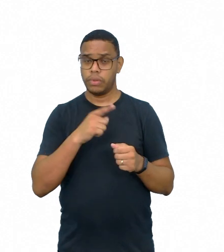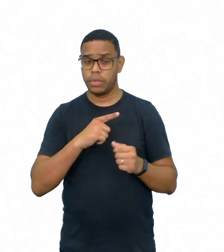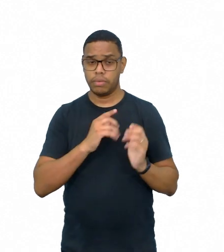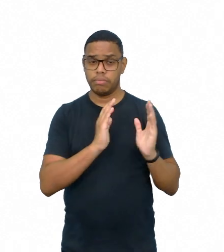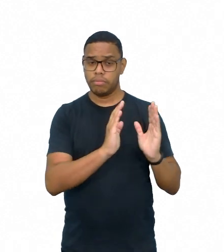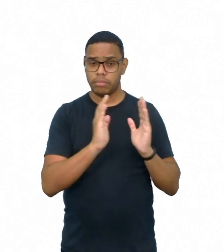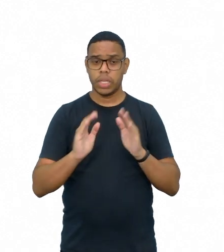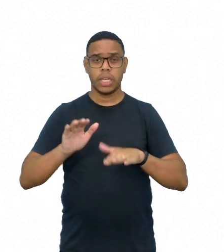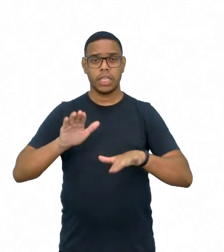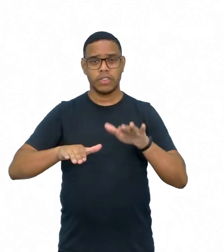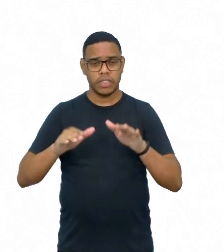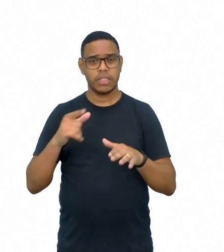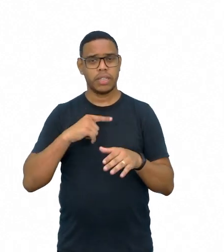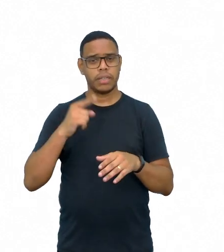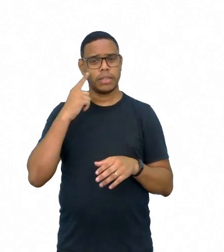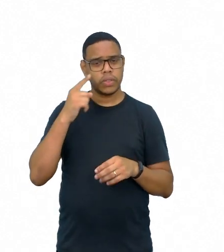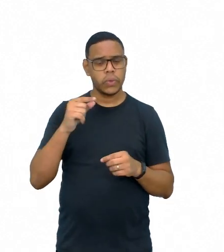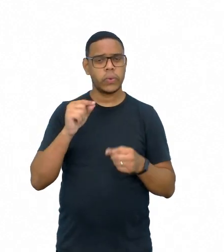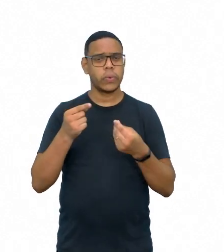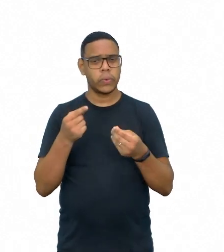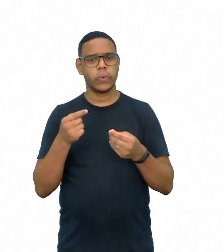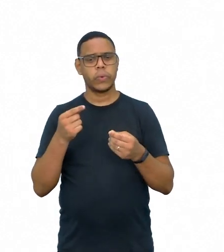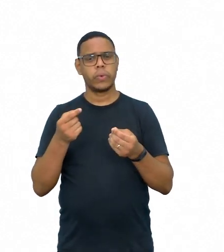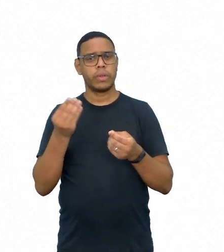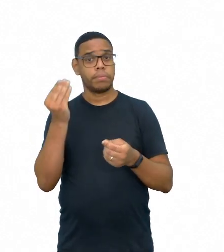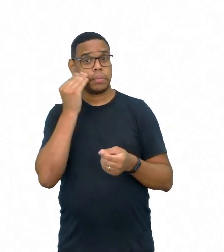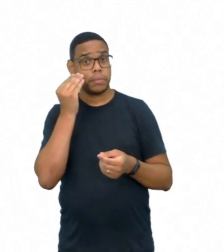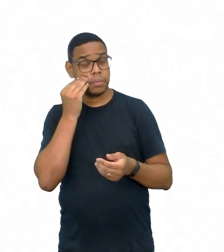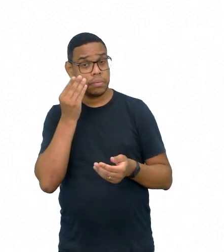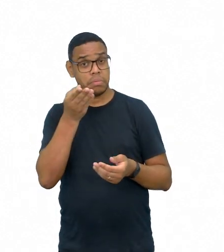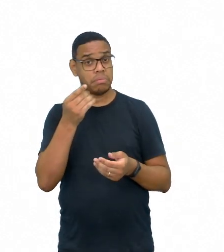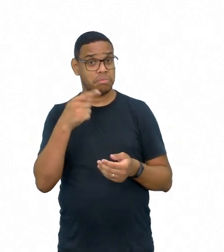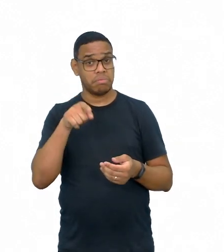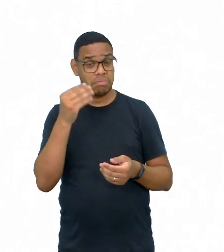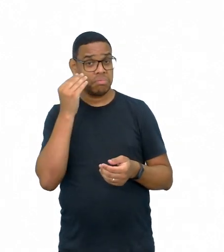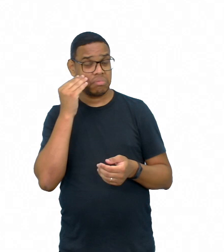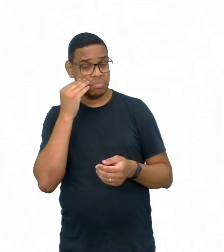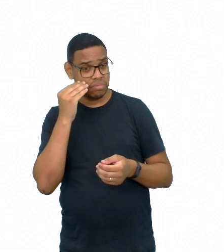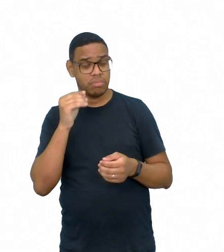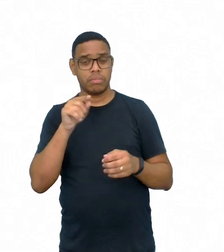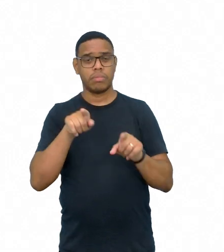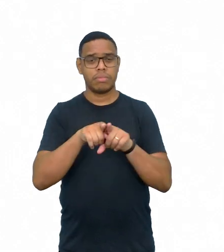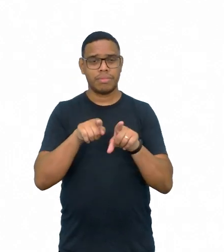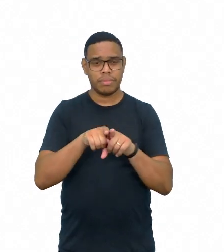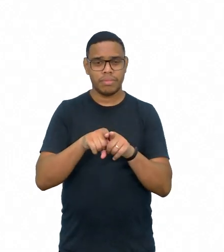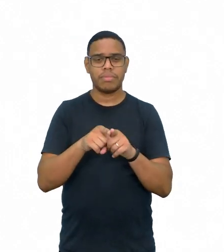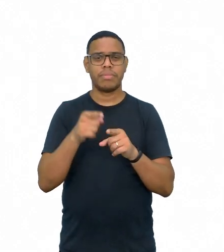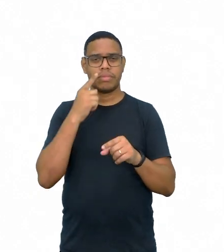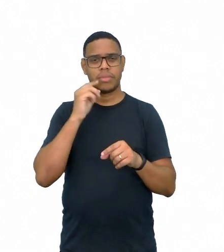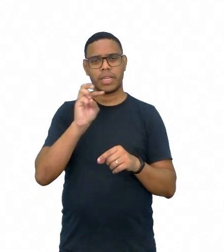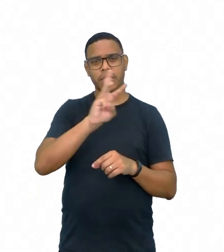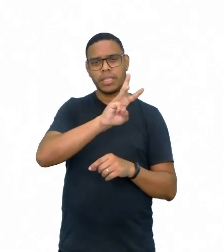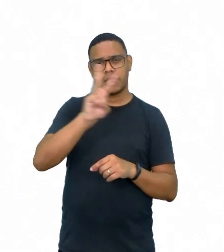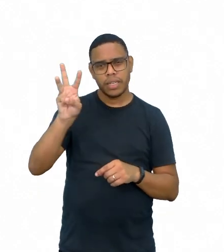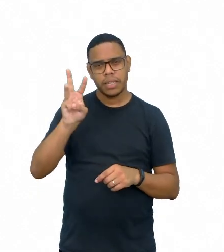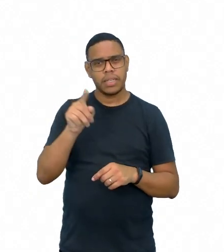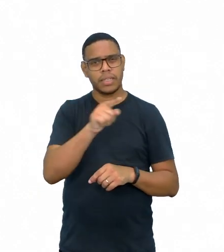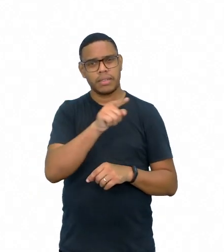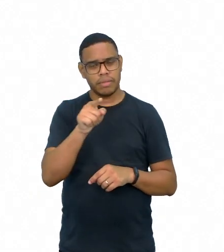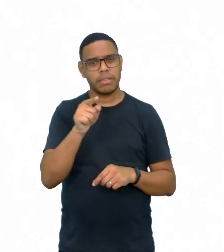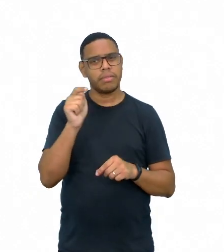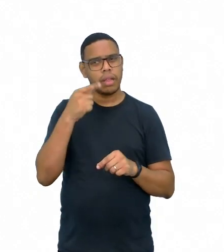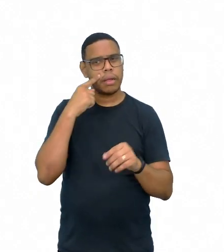mas às vezes eles dão a ideia de algum experimento, né? Eles dão a ideia de algum site para que a gente